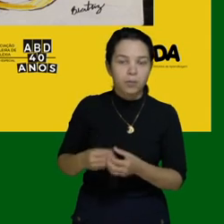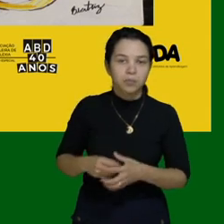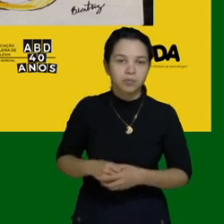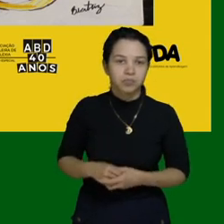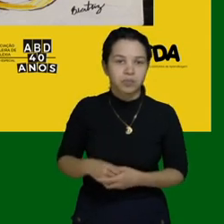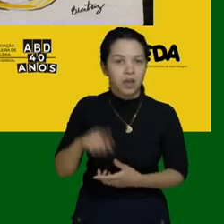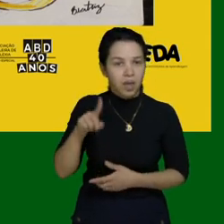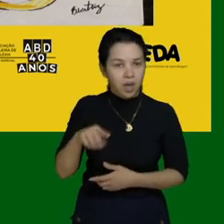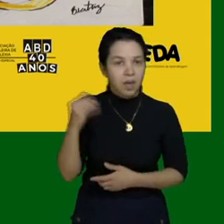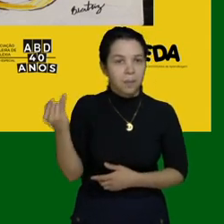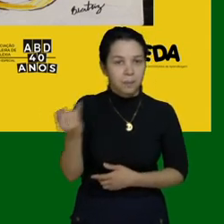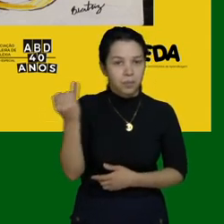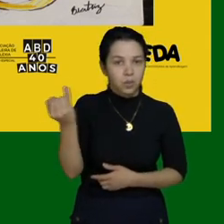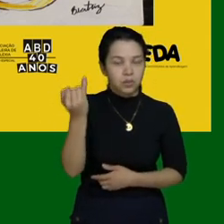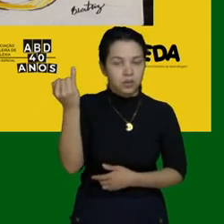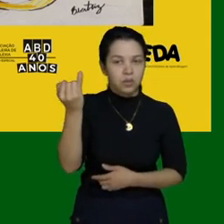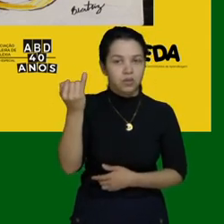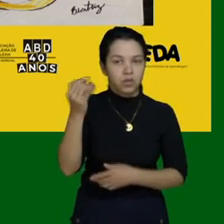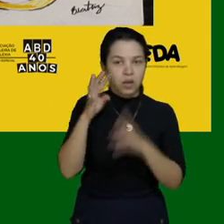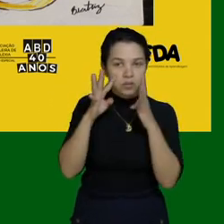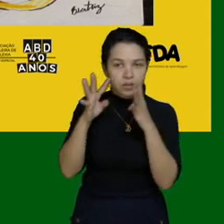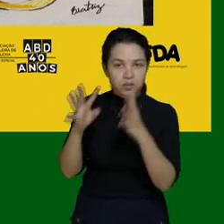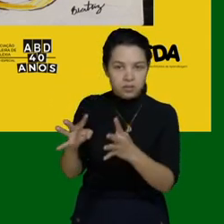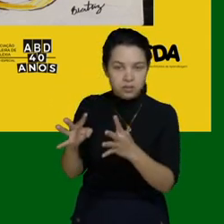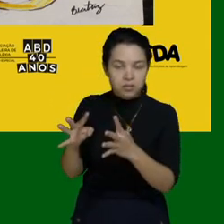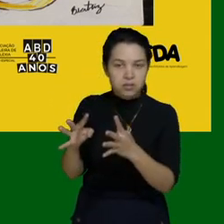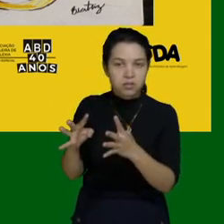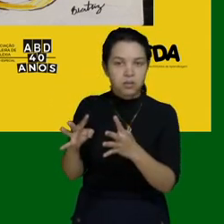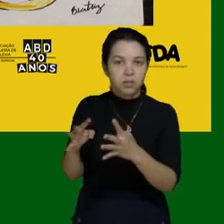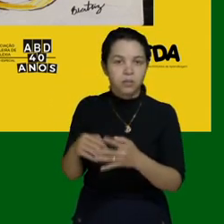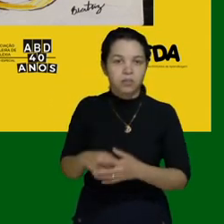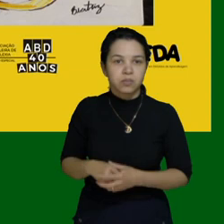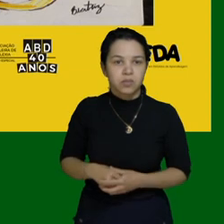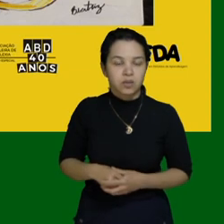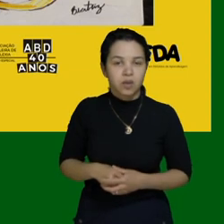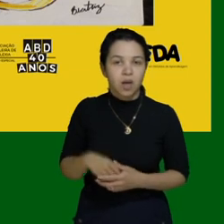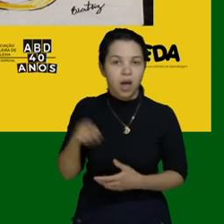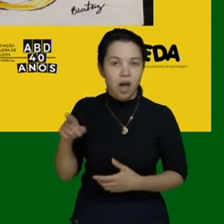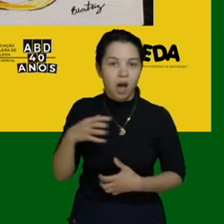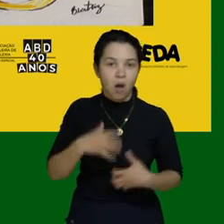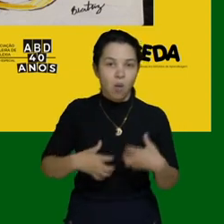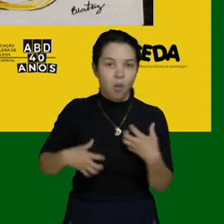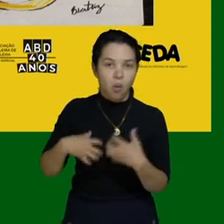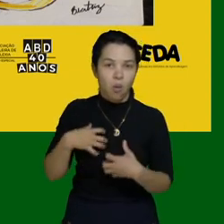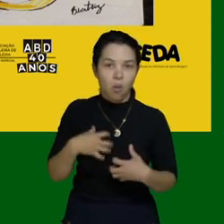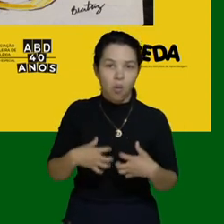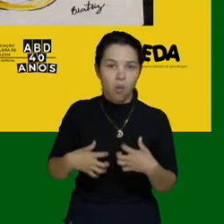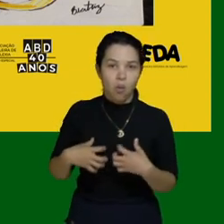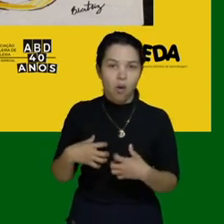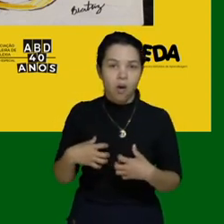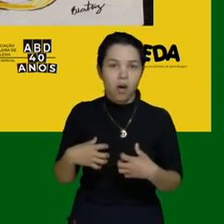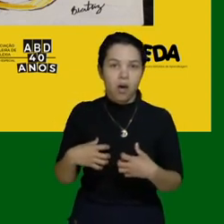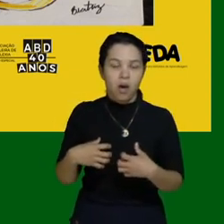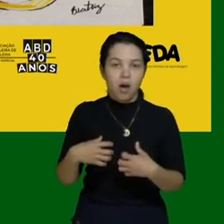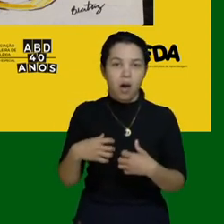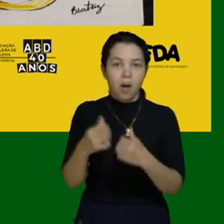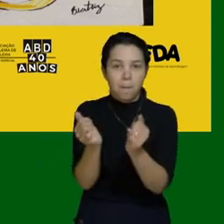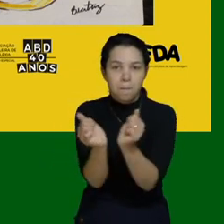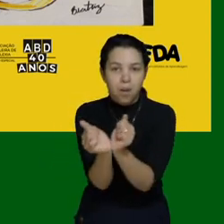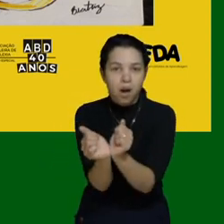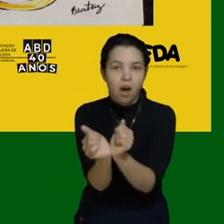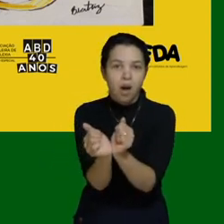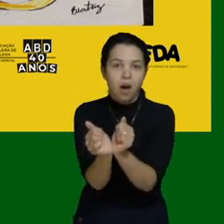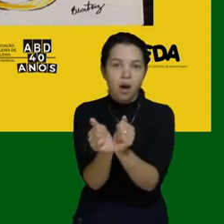importante né um olhar né Então olha o desespero mãos amarradas sem conseguir falar todas as